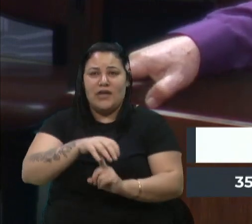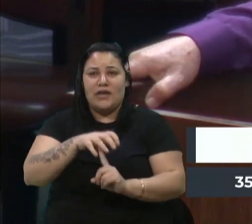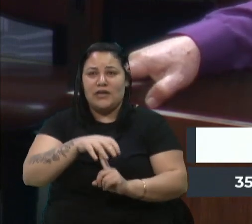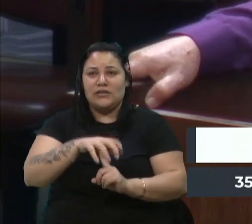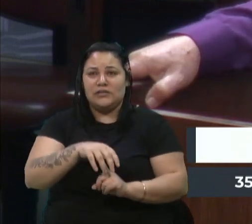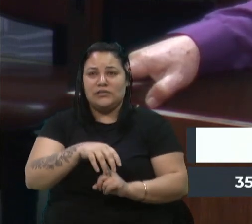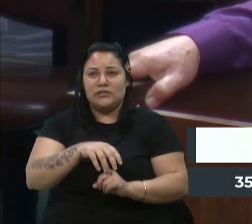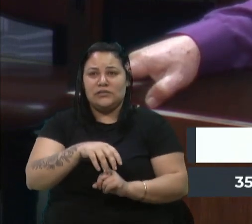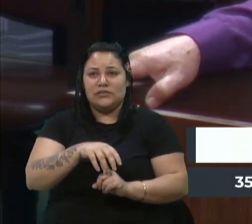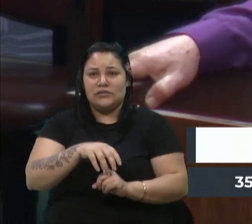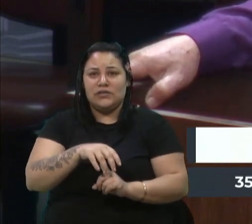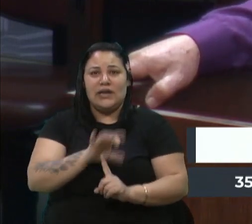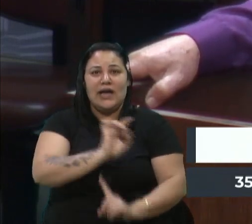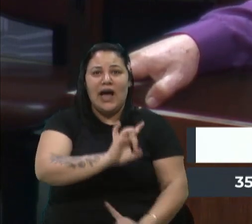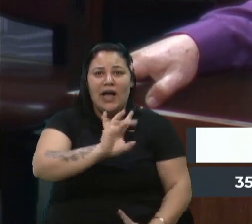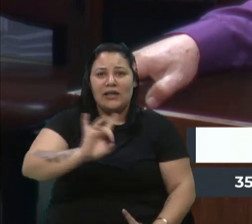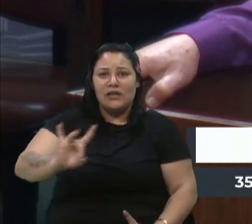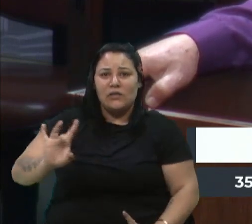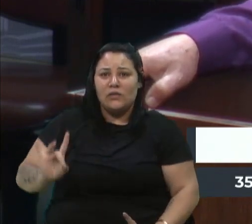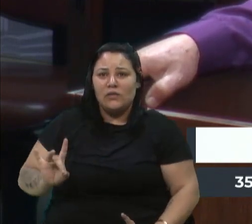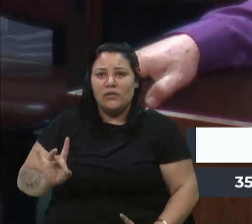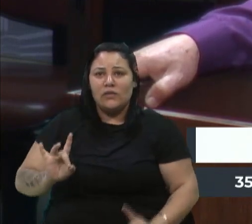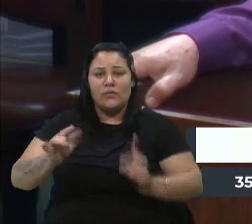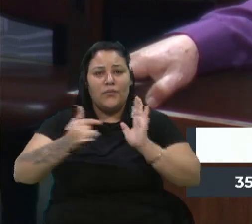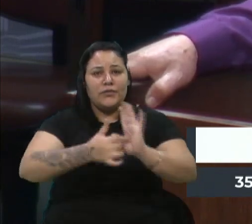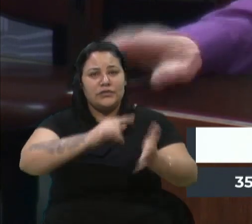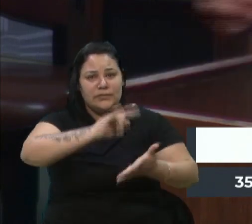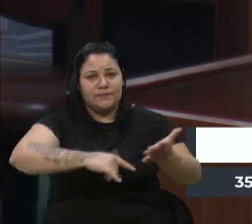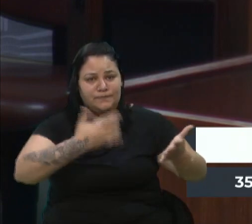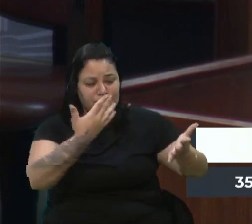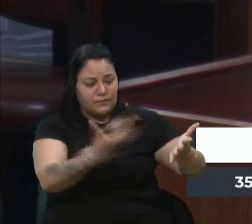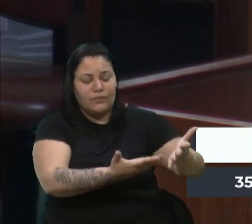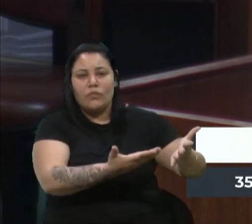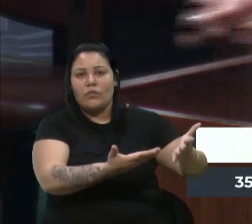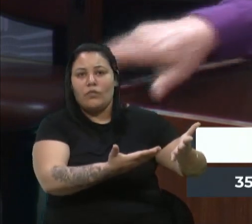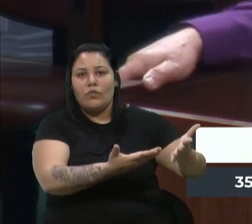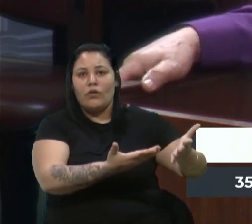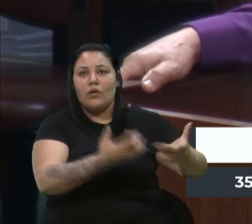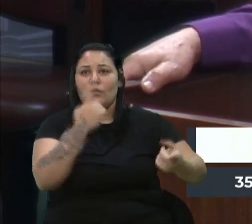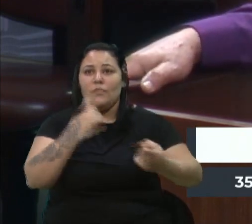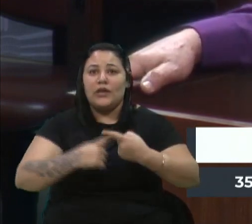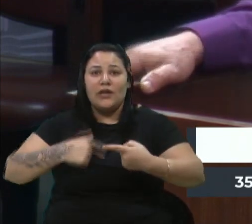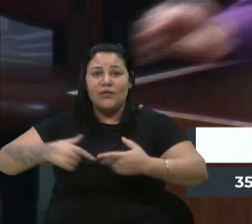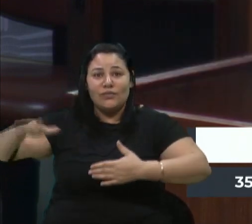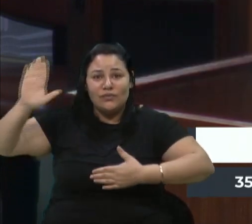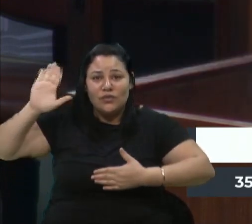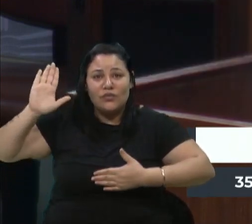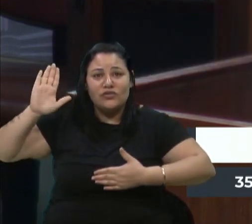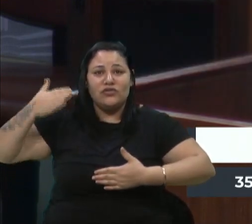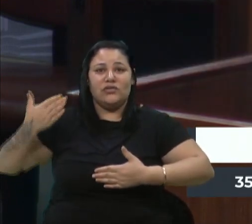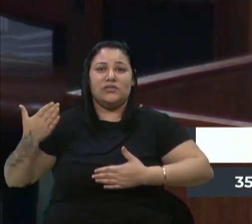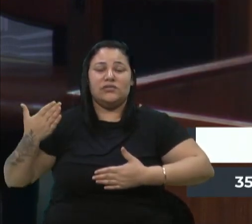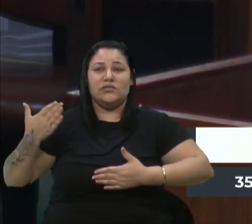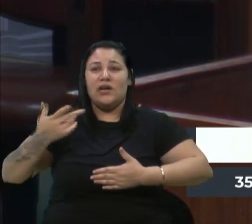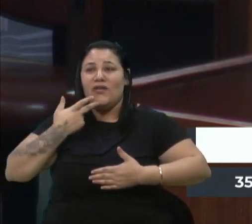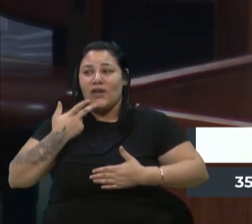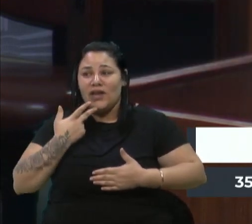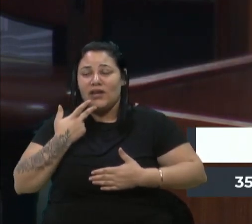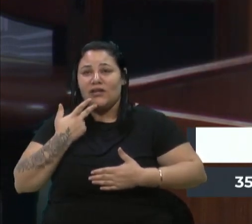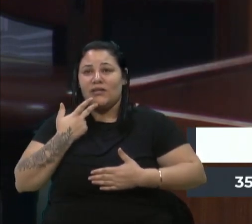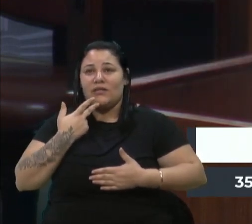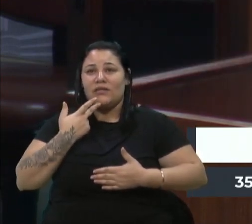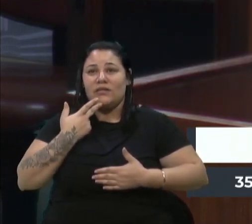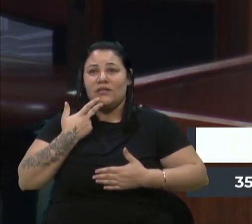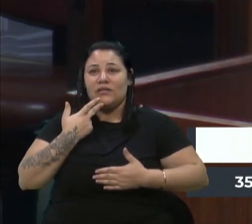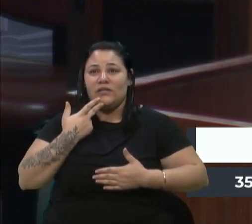semana, feira por feira, mostrar isso aqui para os agricultores, porque eu me comprometi naquela noite aqui. Logo, logo, o